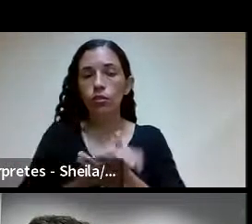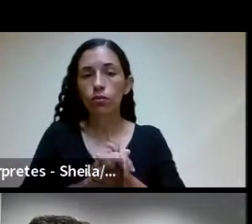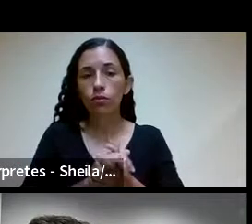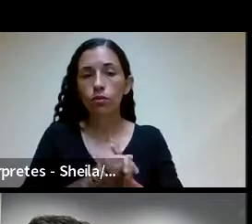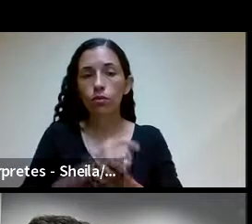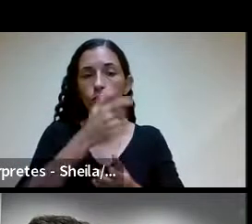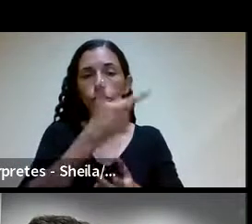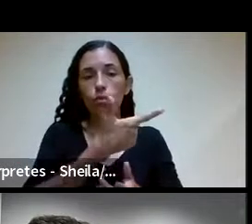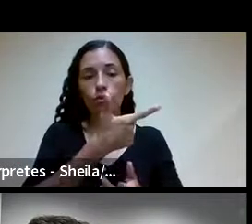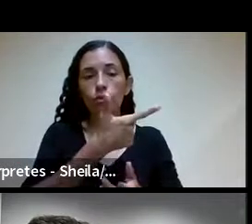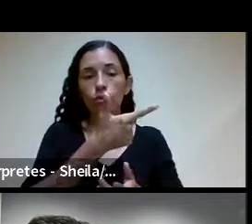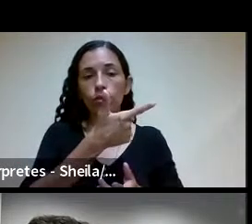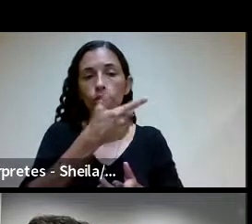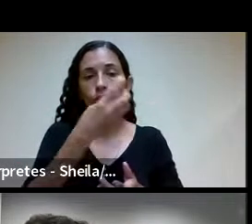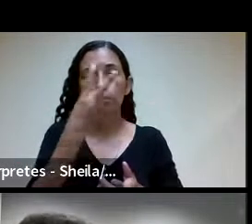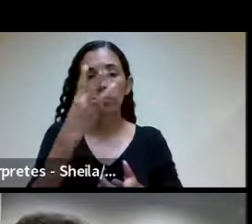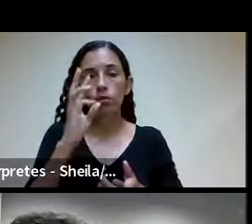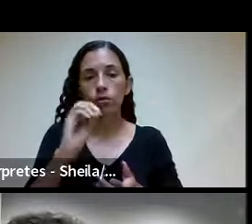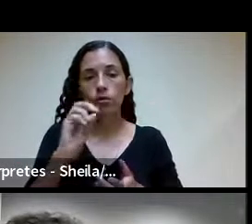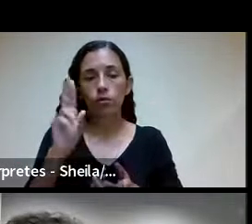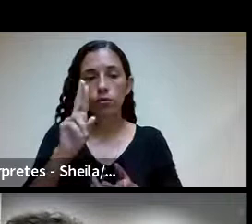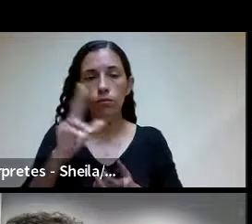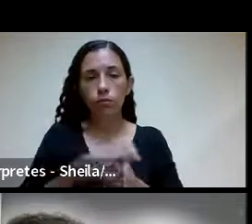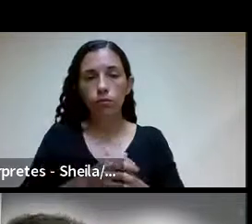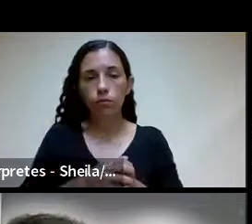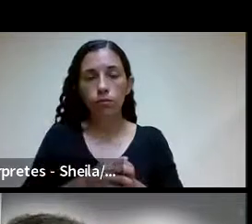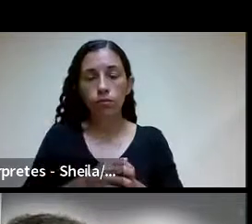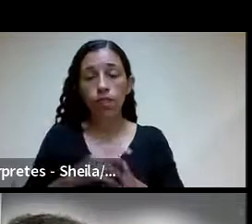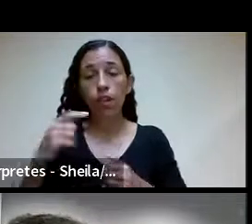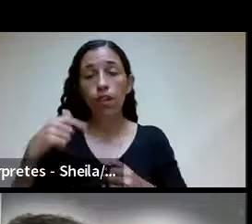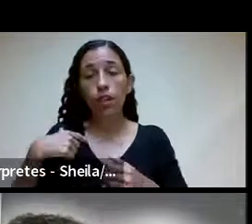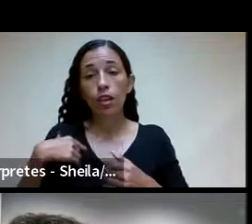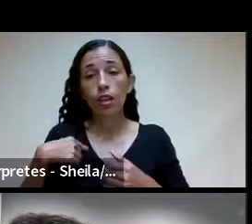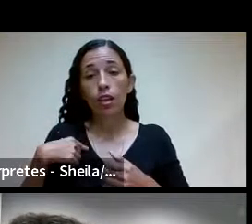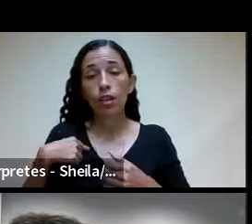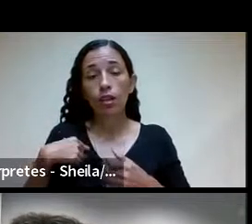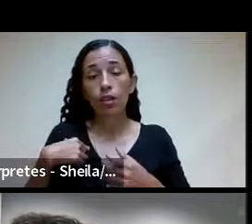Então, eu estou mantendo a aprovação com ressalvas,